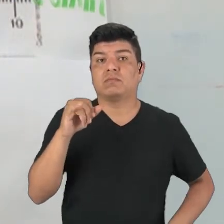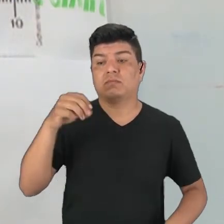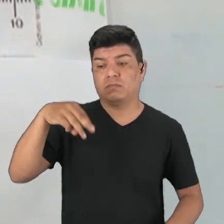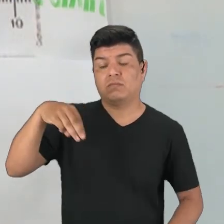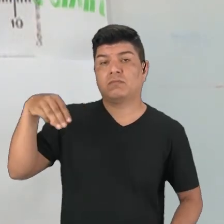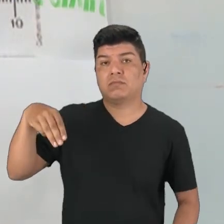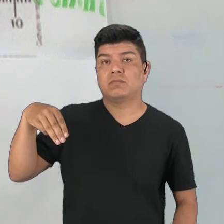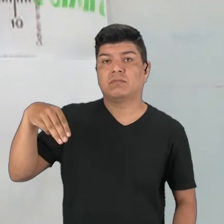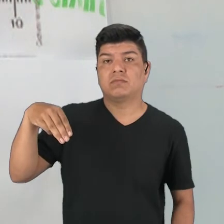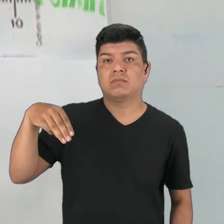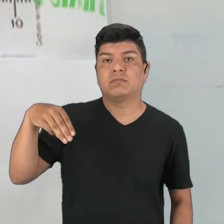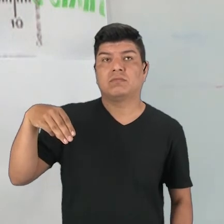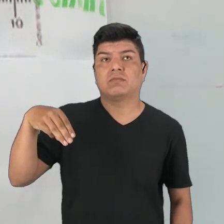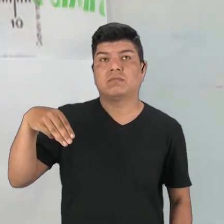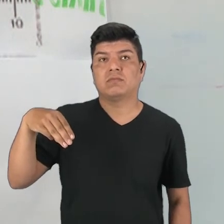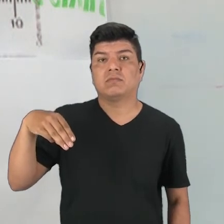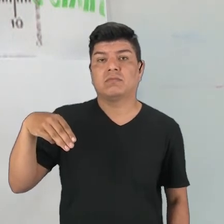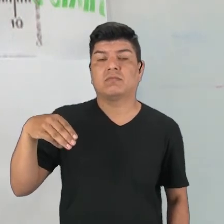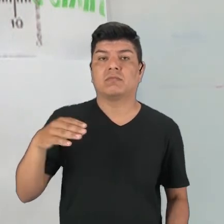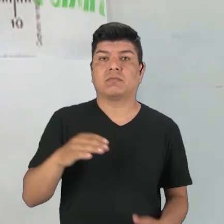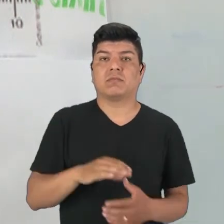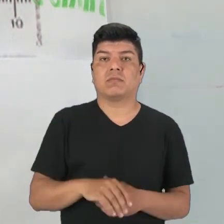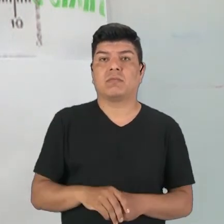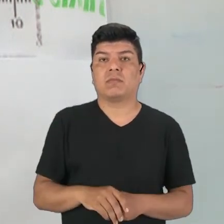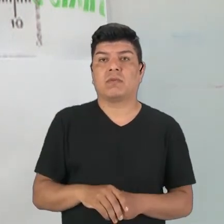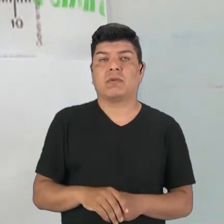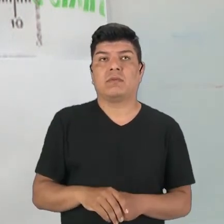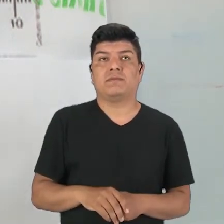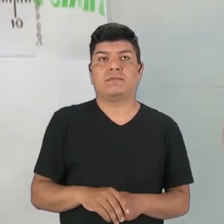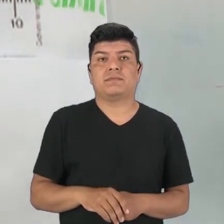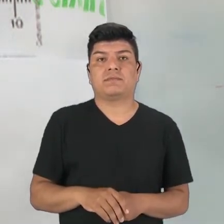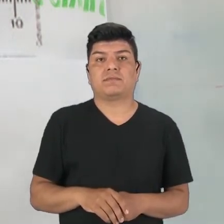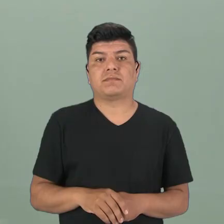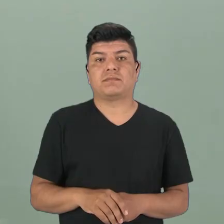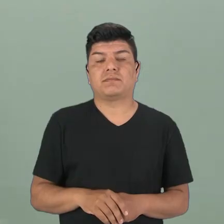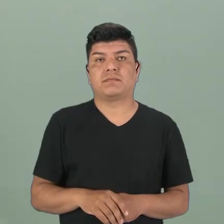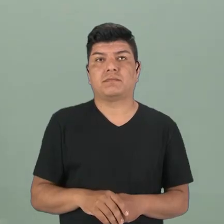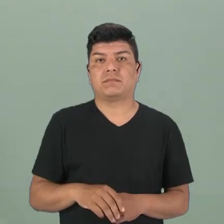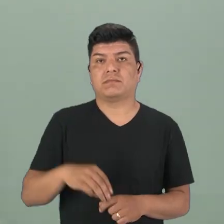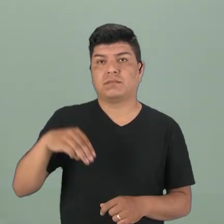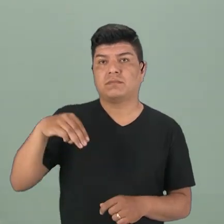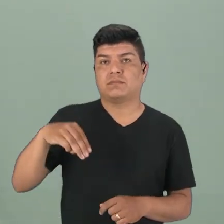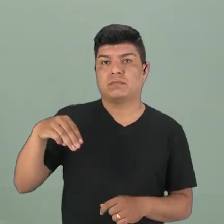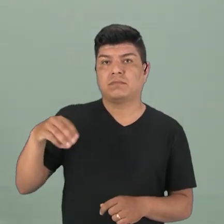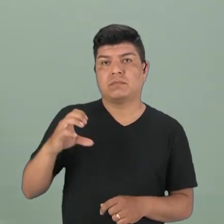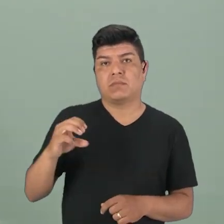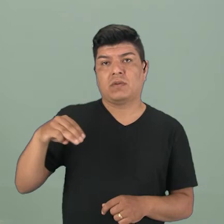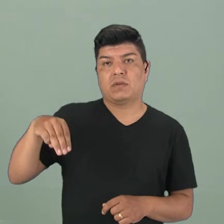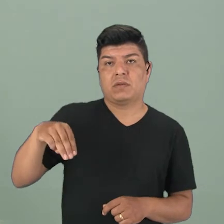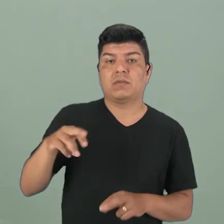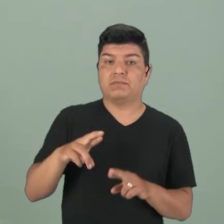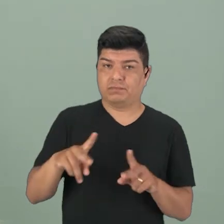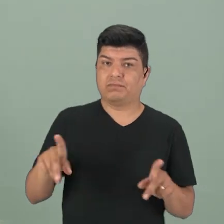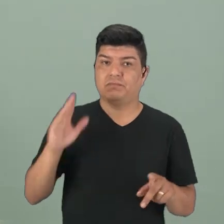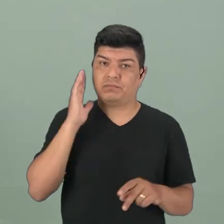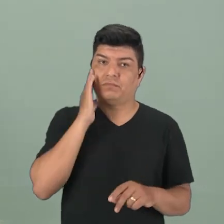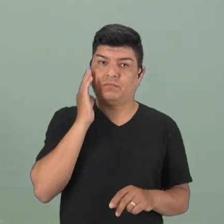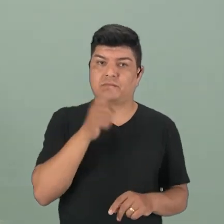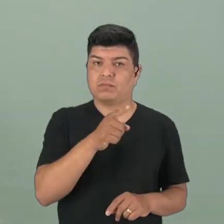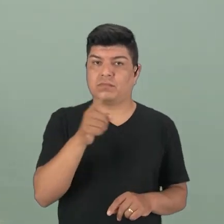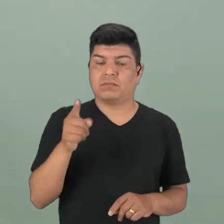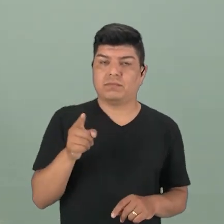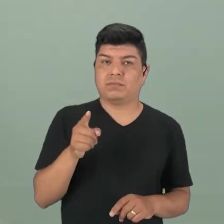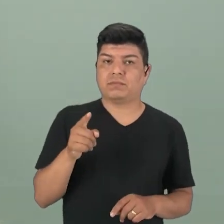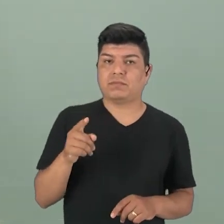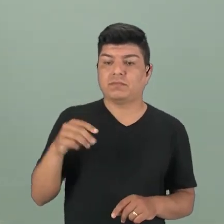aí. Então, me referindo à questão de milímetros, centímetros, vocês entenderam a diferença, né? Quando eu